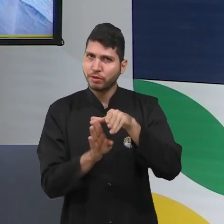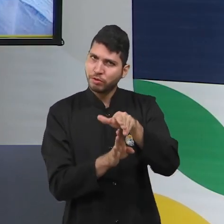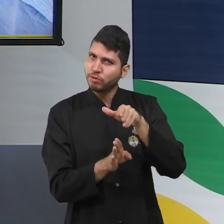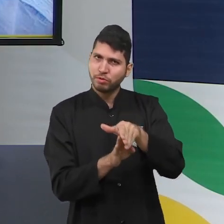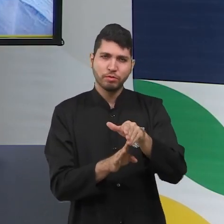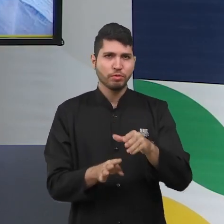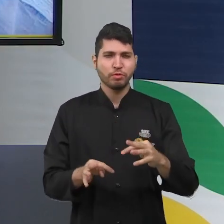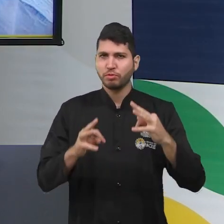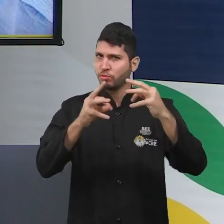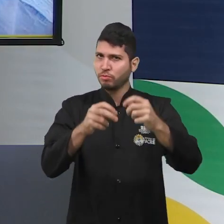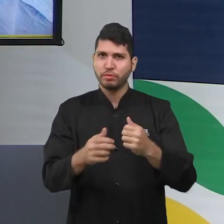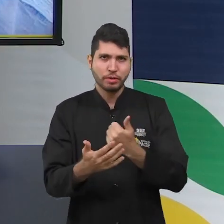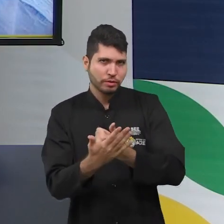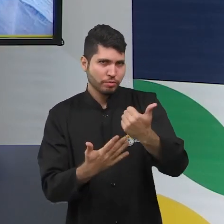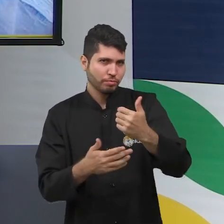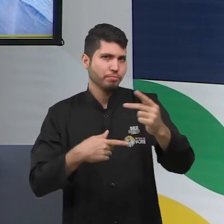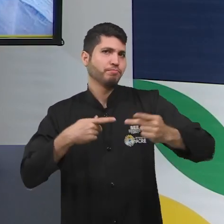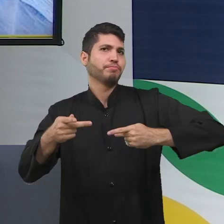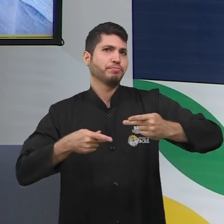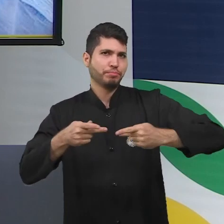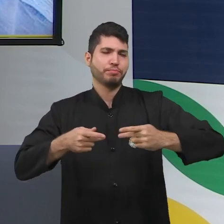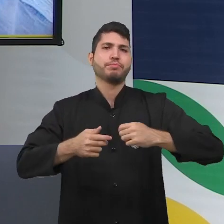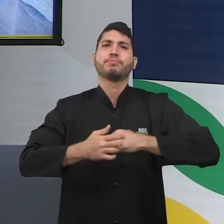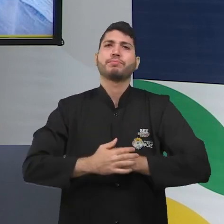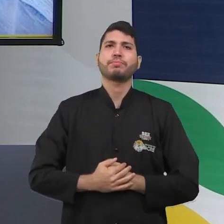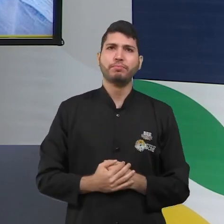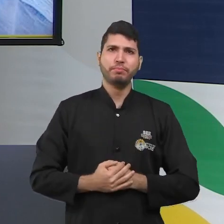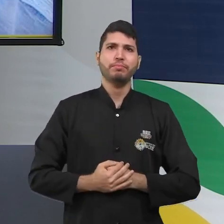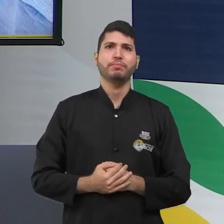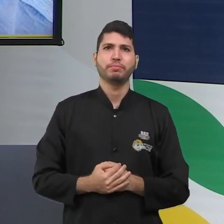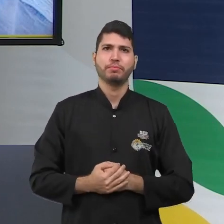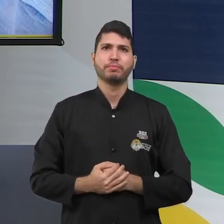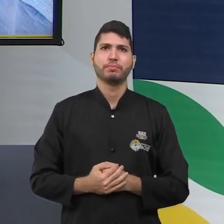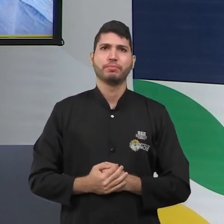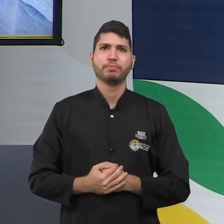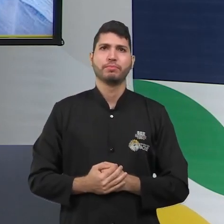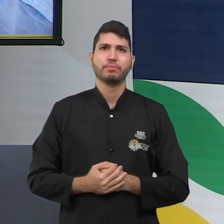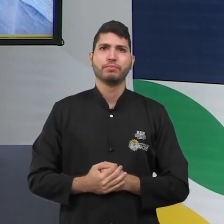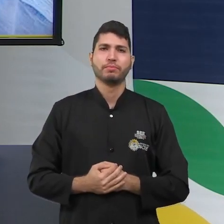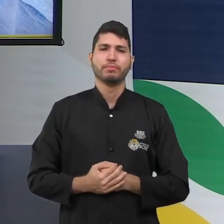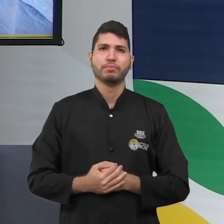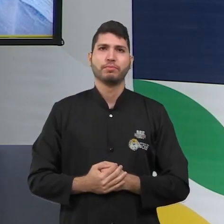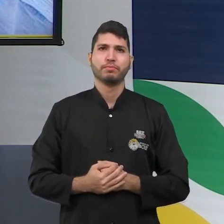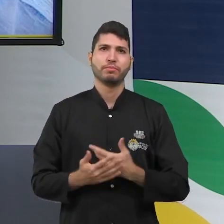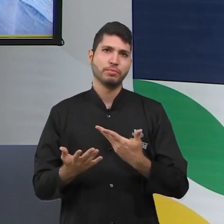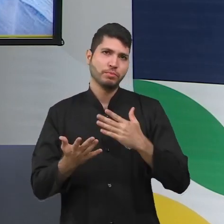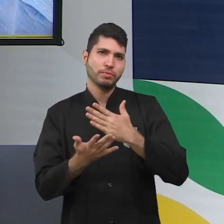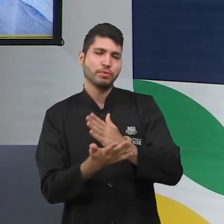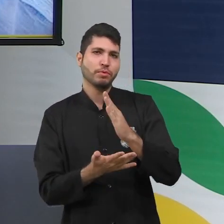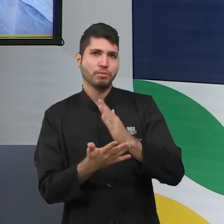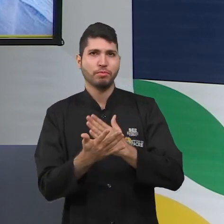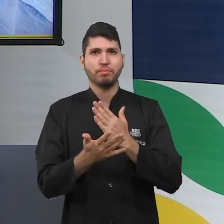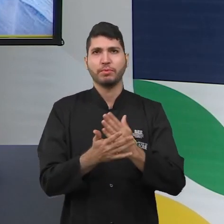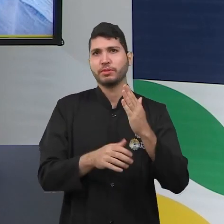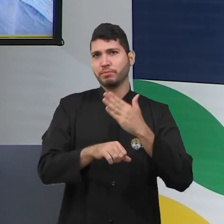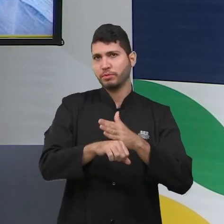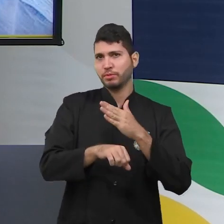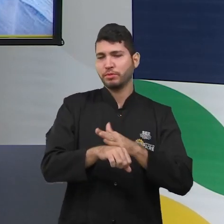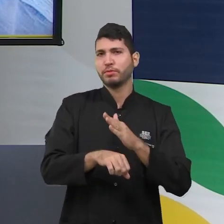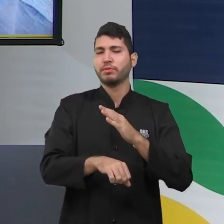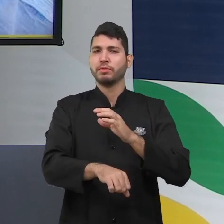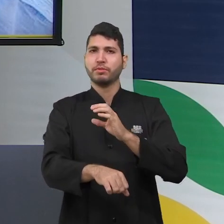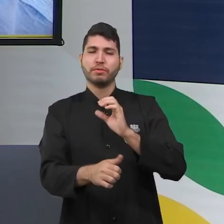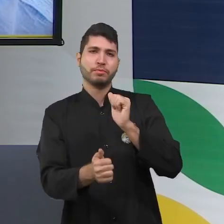acontecer todo o projeto. E aqui, de forma geralzona, nós temos algumas práticas esportivas, culturais,